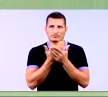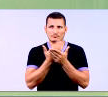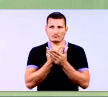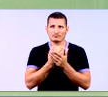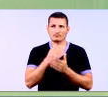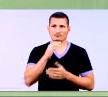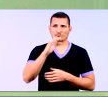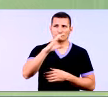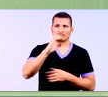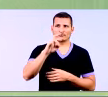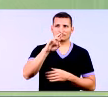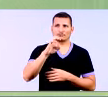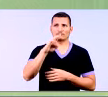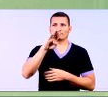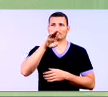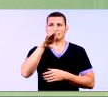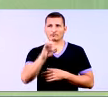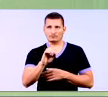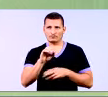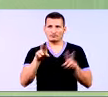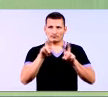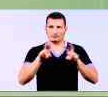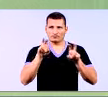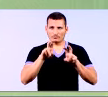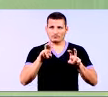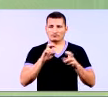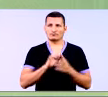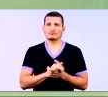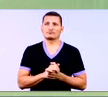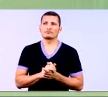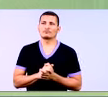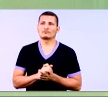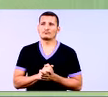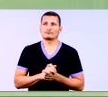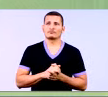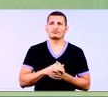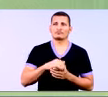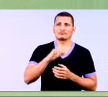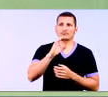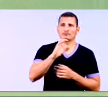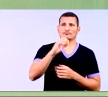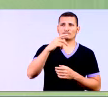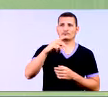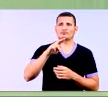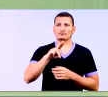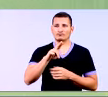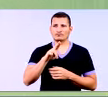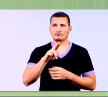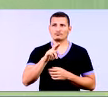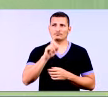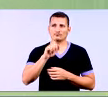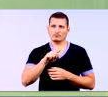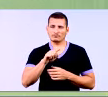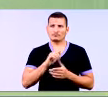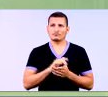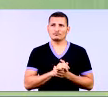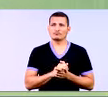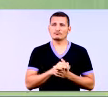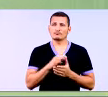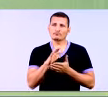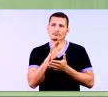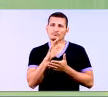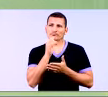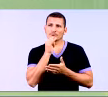ela de cérebro do computador. Se a gente está falando de Copa do Mundo, eu posso dizer que a CPU está lá no meio de campo, que é a criação, nada funciona